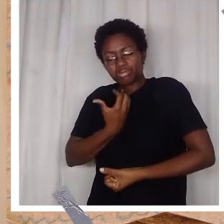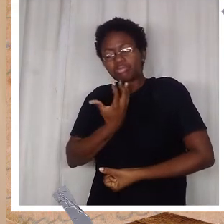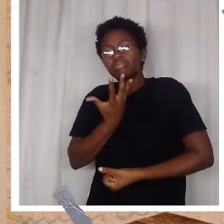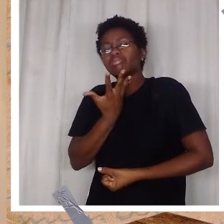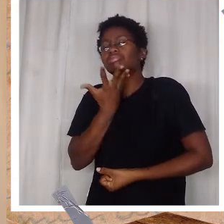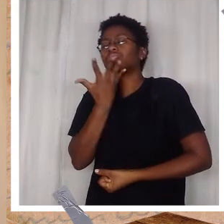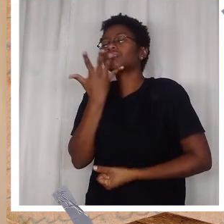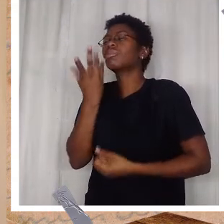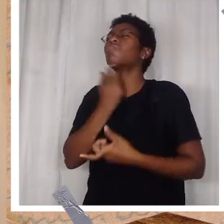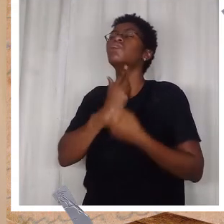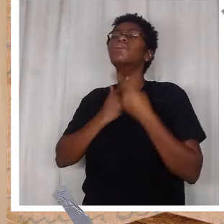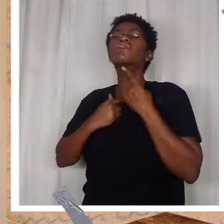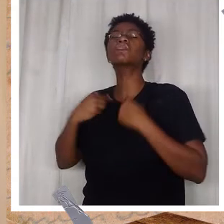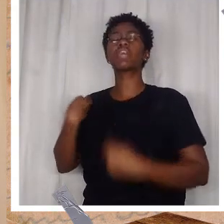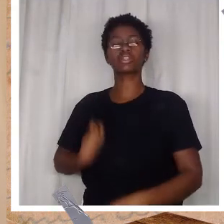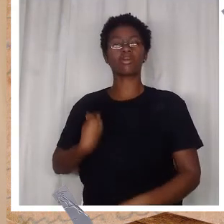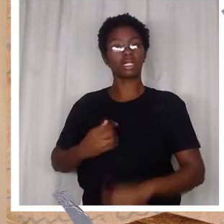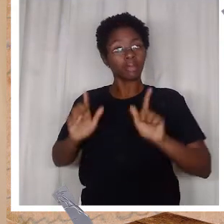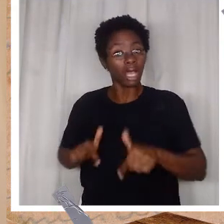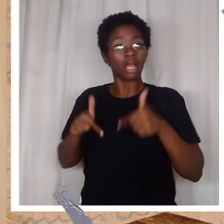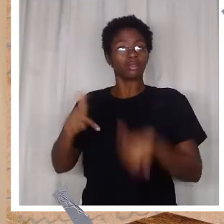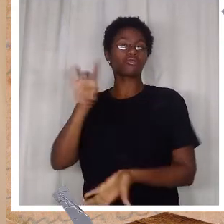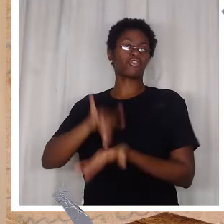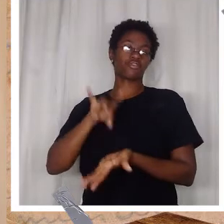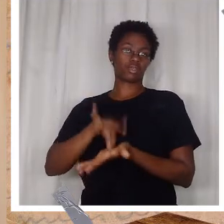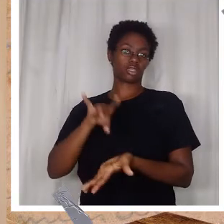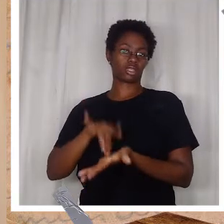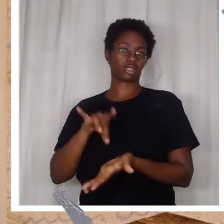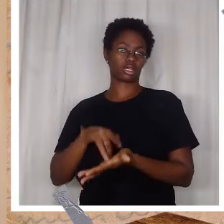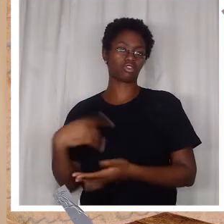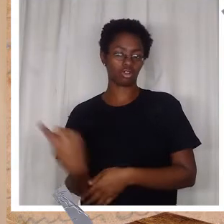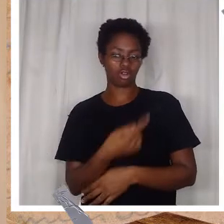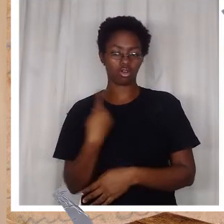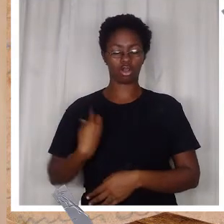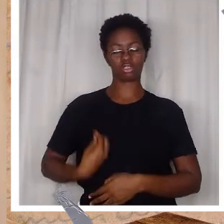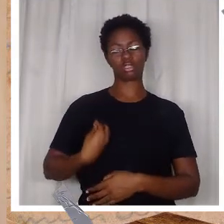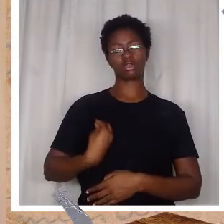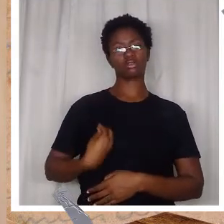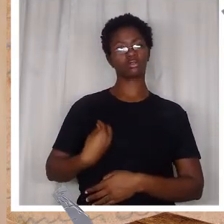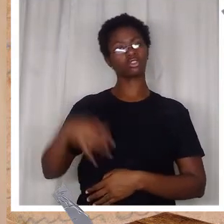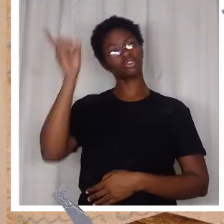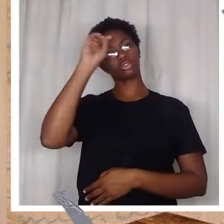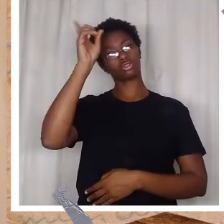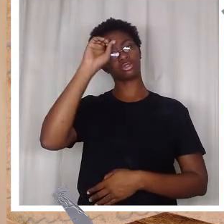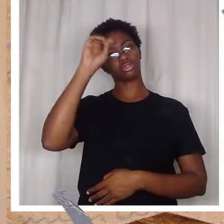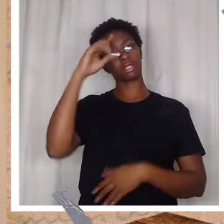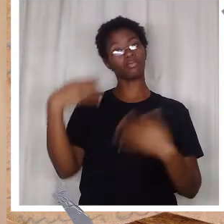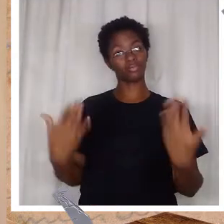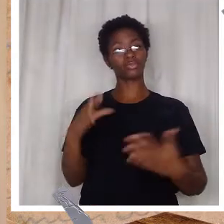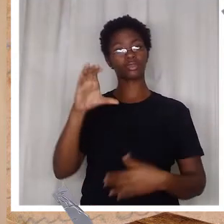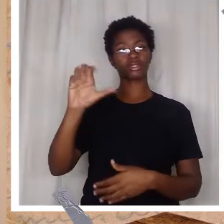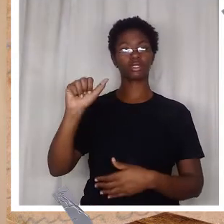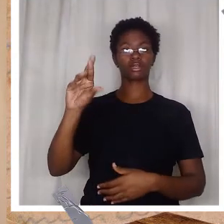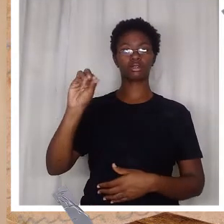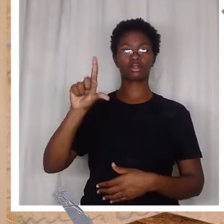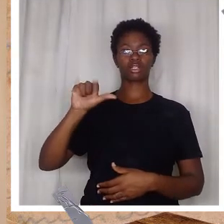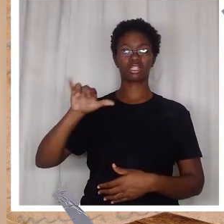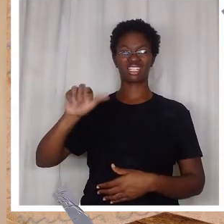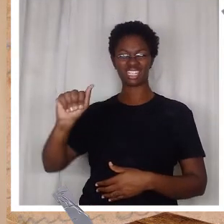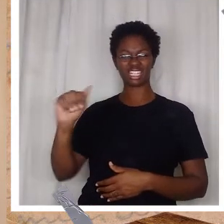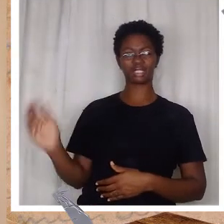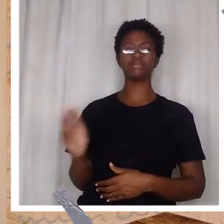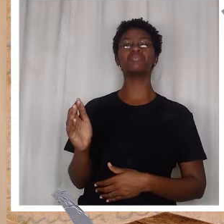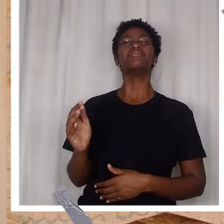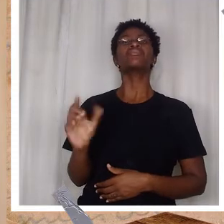de participar ativamente do nosso cotidiano. Então, Carolina, até eu gosto muito de um termo que a Conceição usou outro dia,